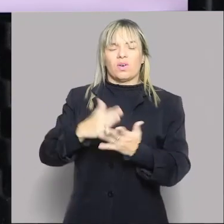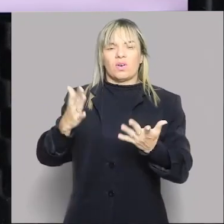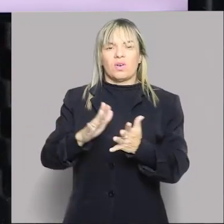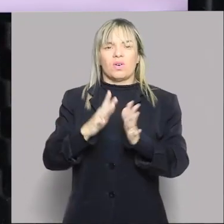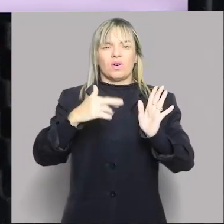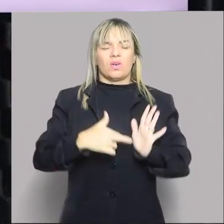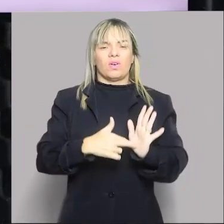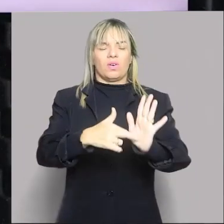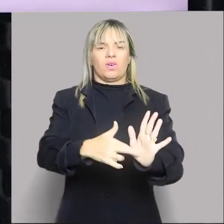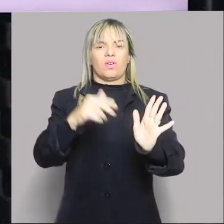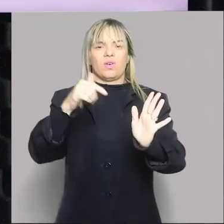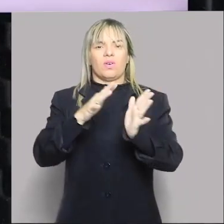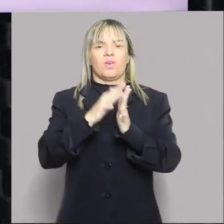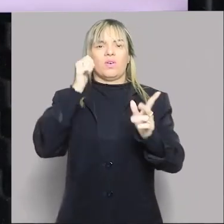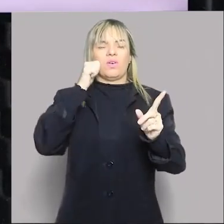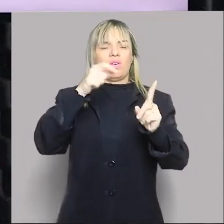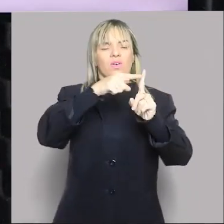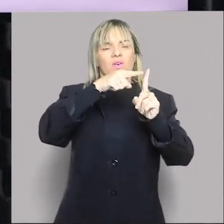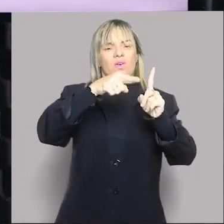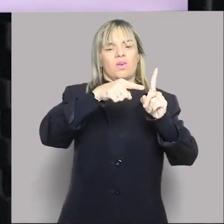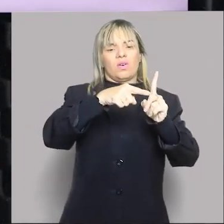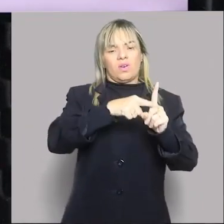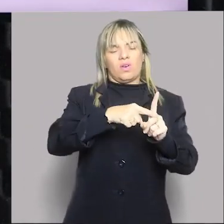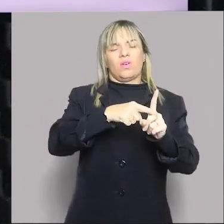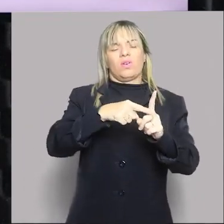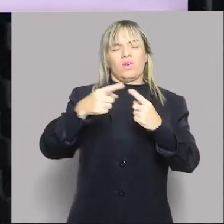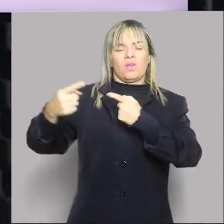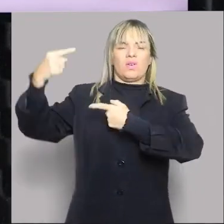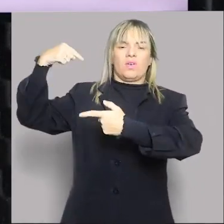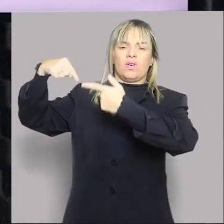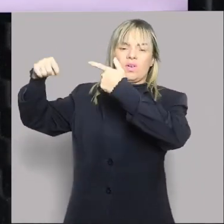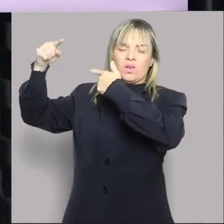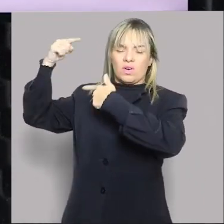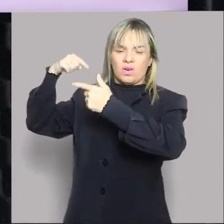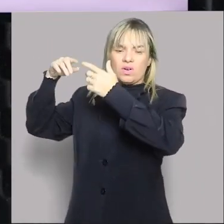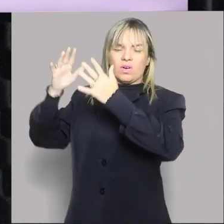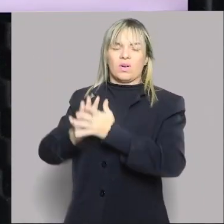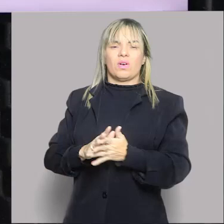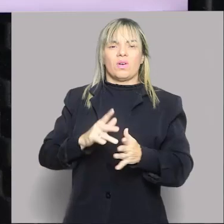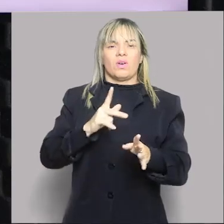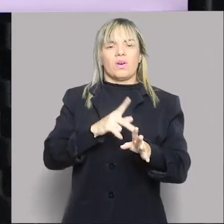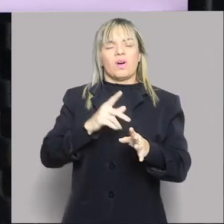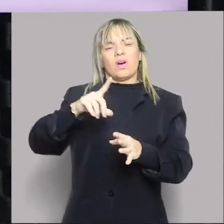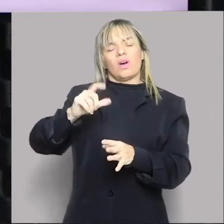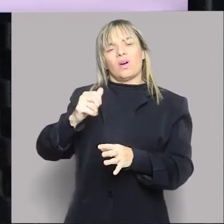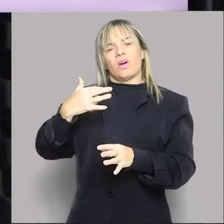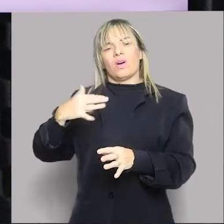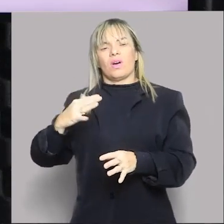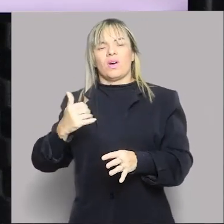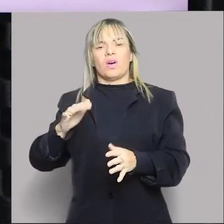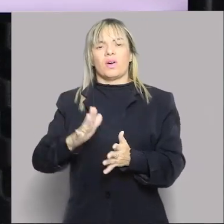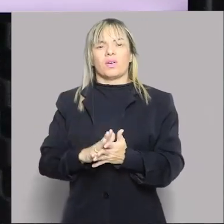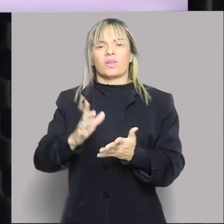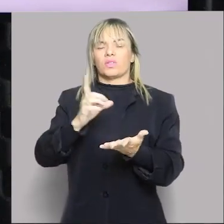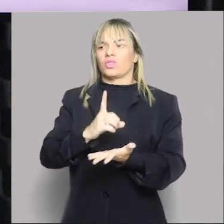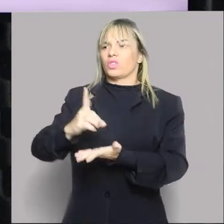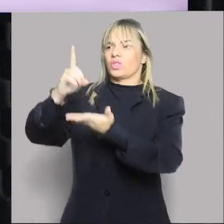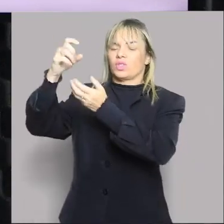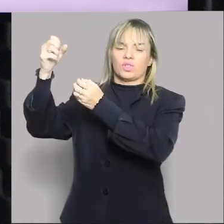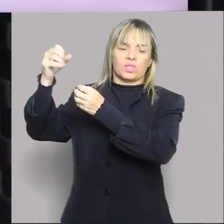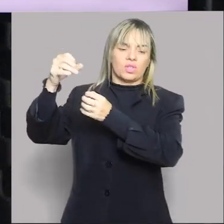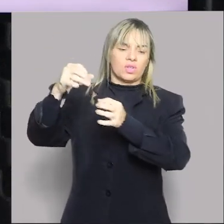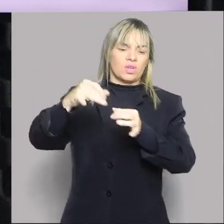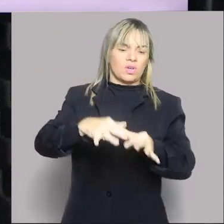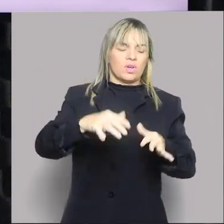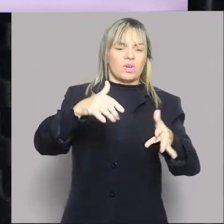que é como este homem pré-histórico, este homem, né, da idade da Pedra Lascada, vê a mulher como uma divindade, já que ela tem uma capacidade que